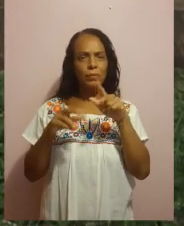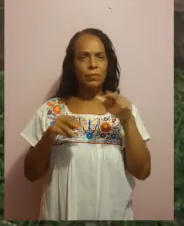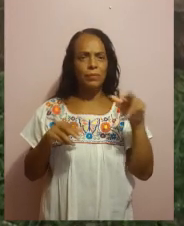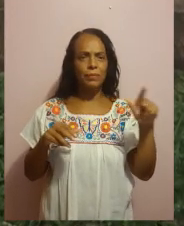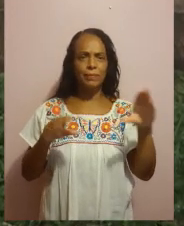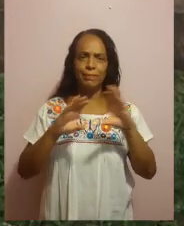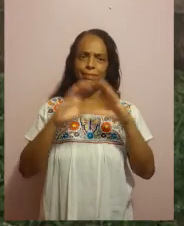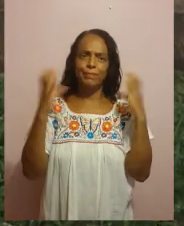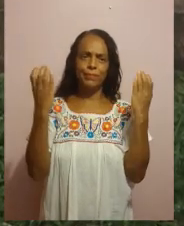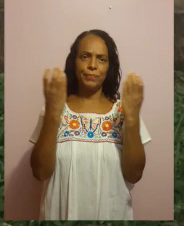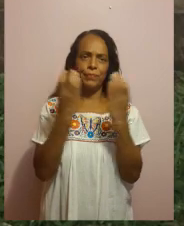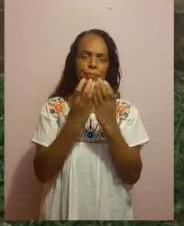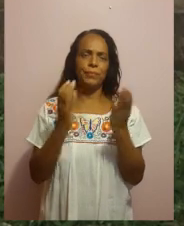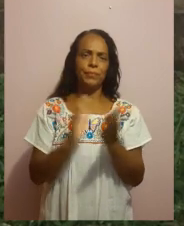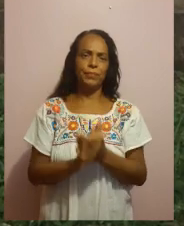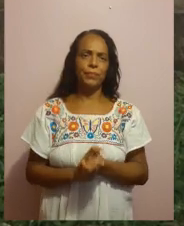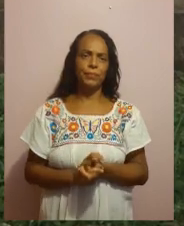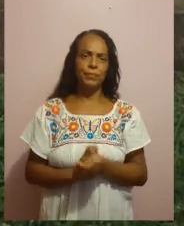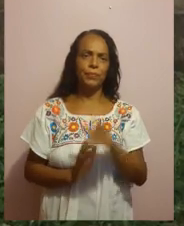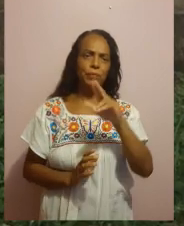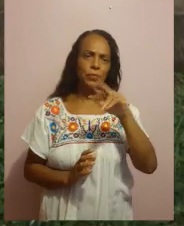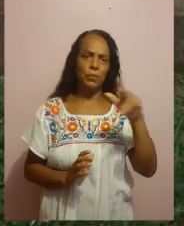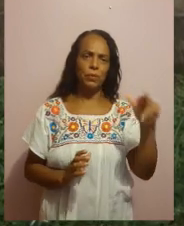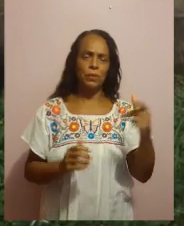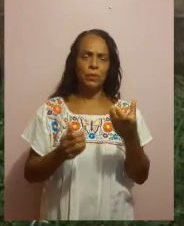ajudar. Daí que,